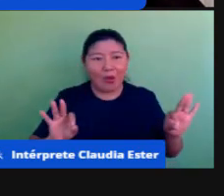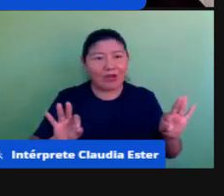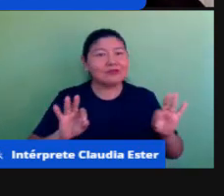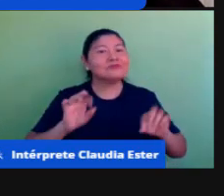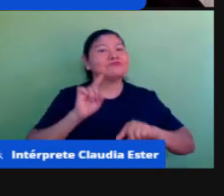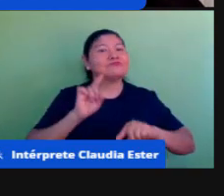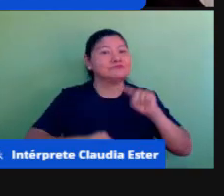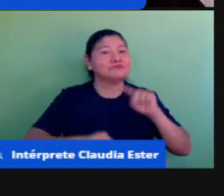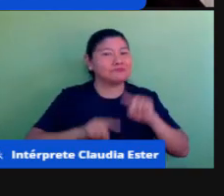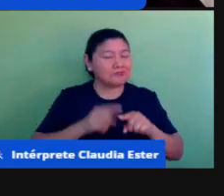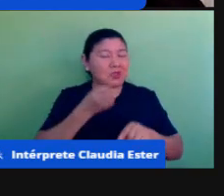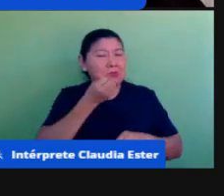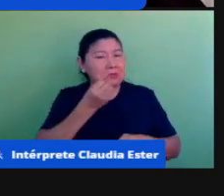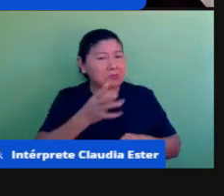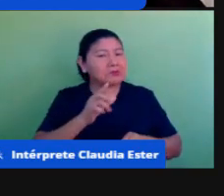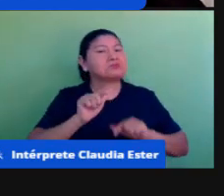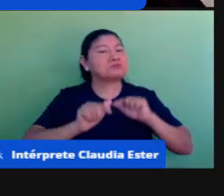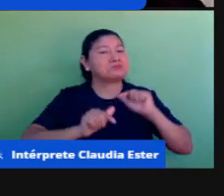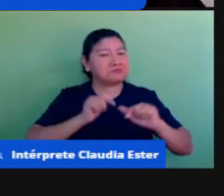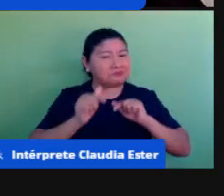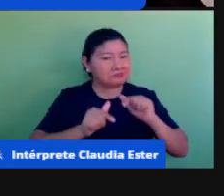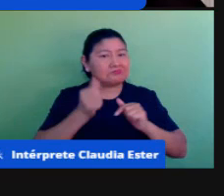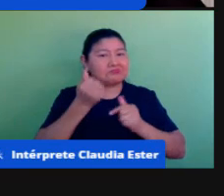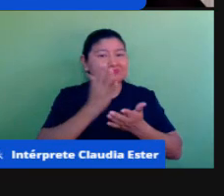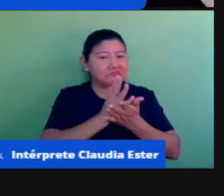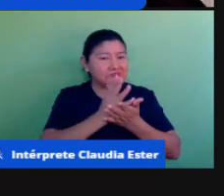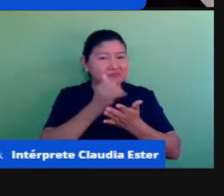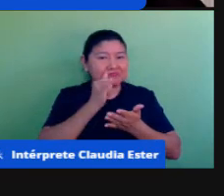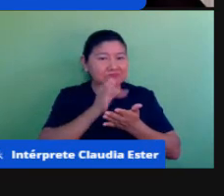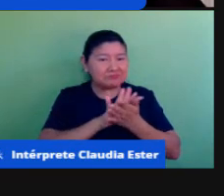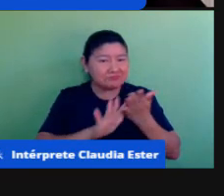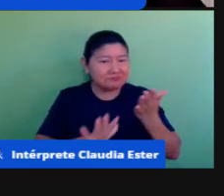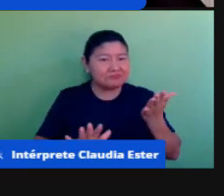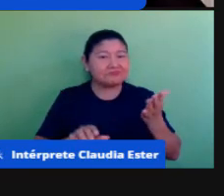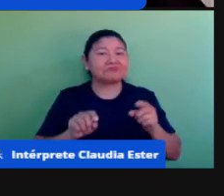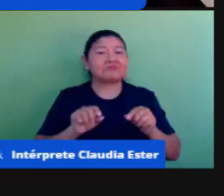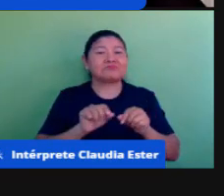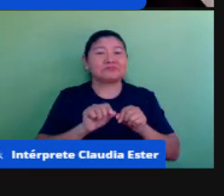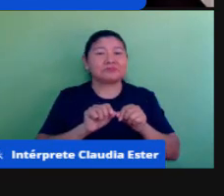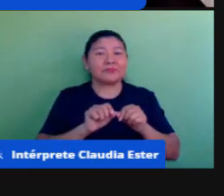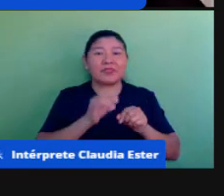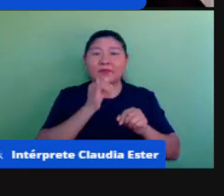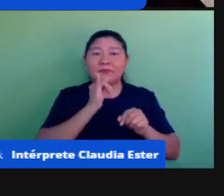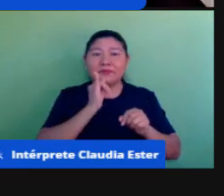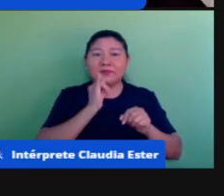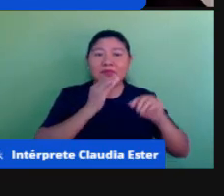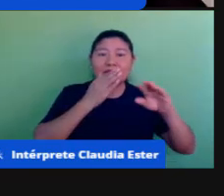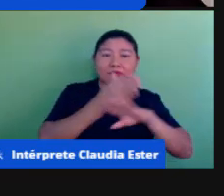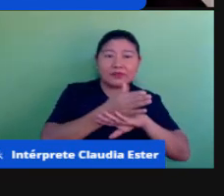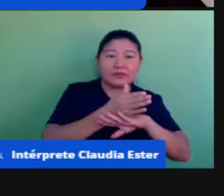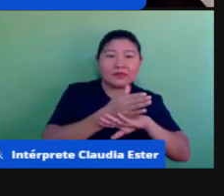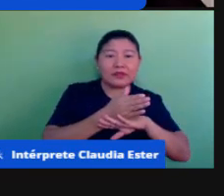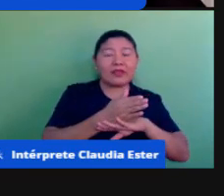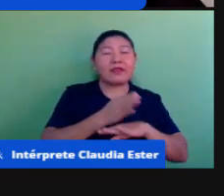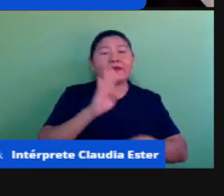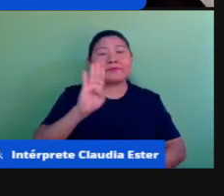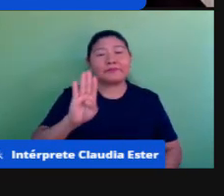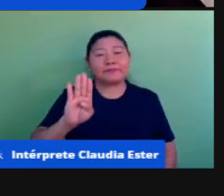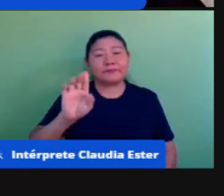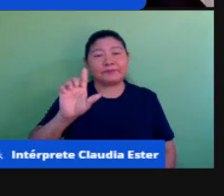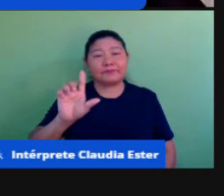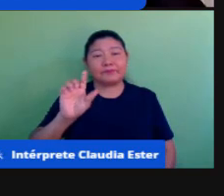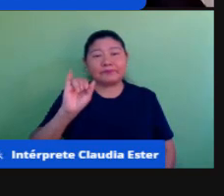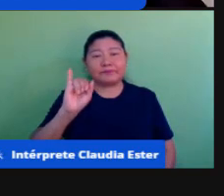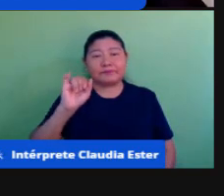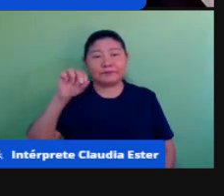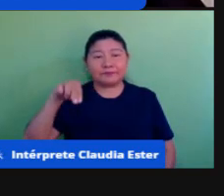ferramenta simples, né? Entrou lá, colocou Brinkbook, já aparece a